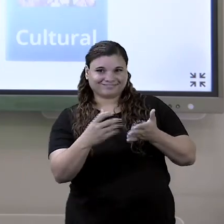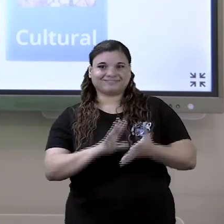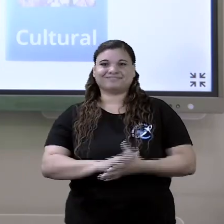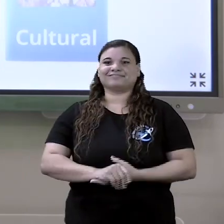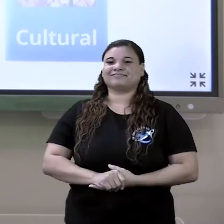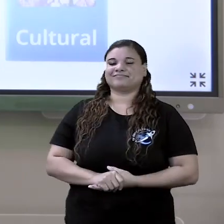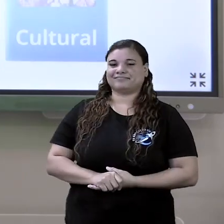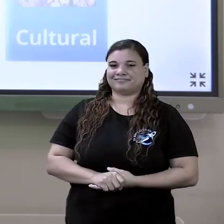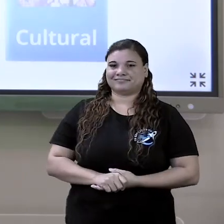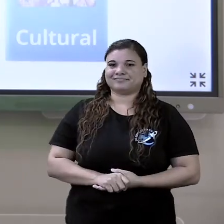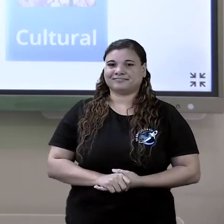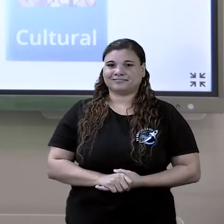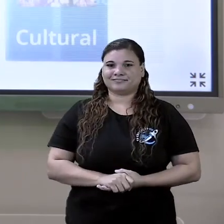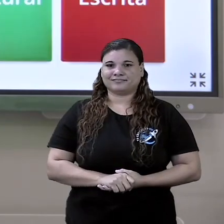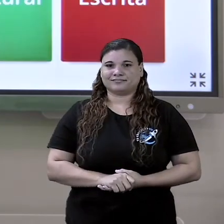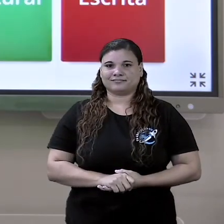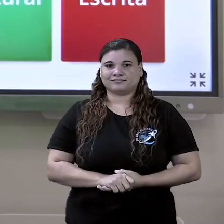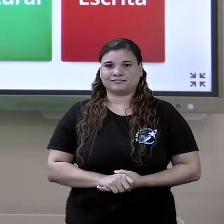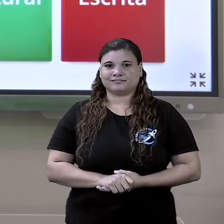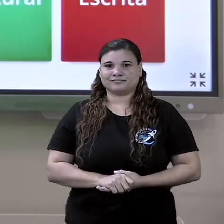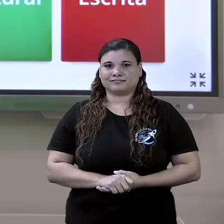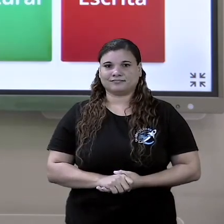Escrita. Muito bem.